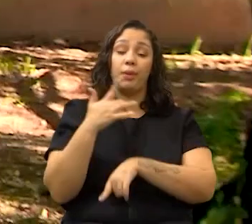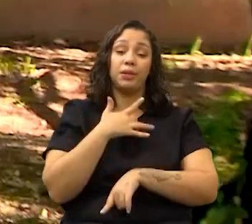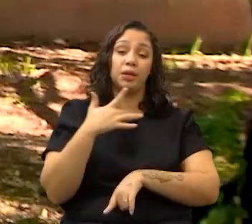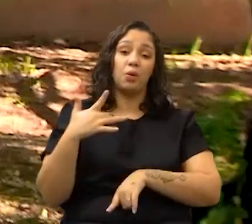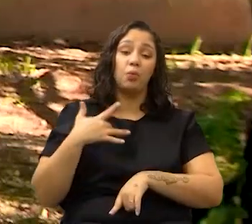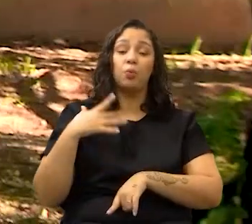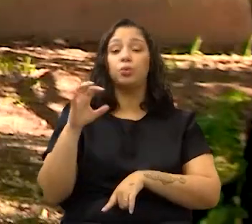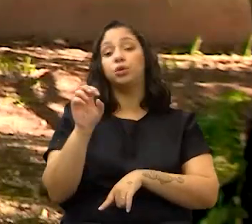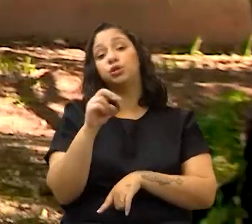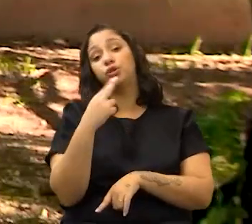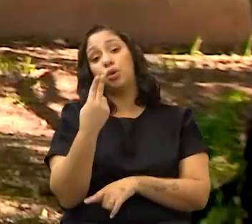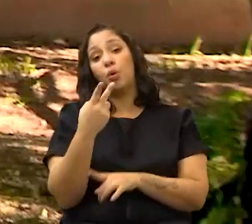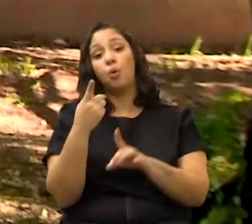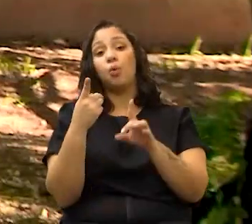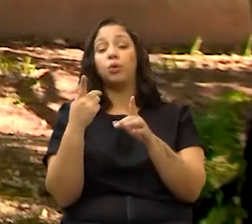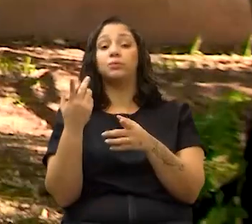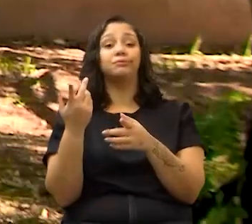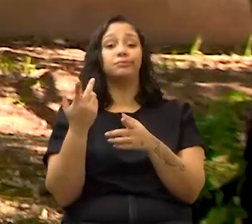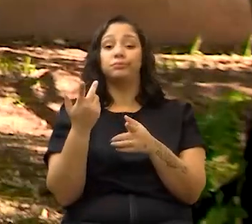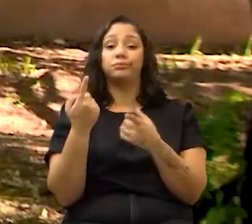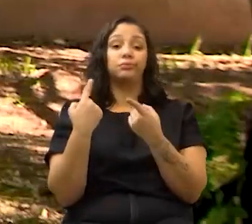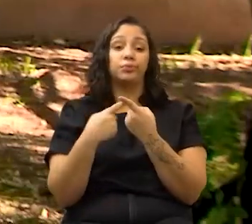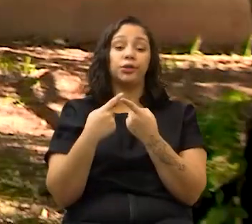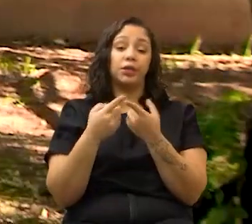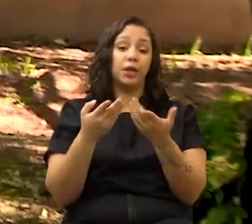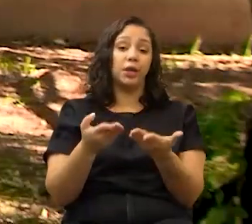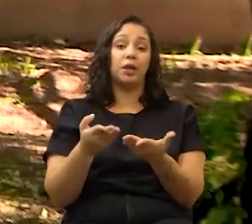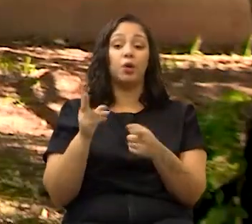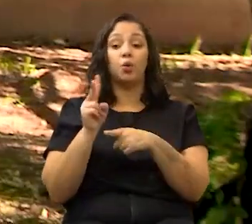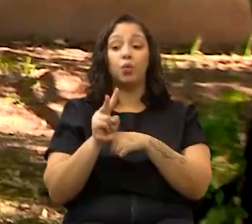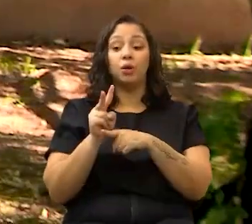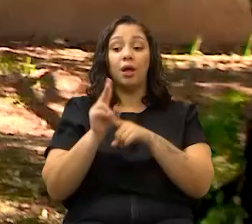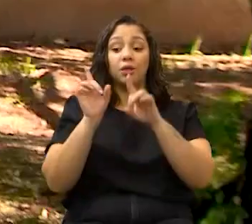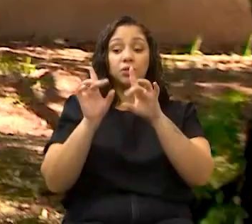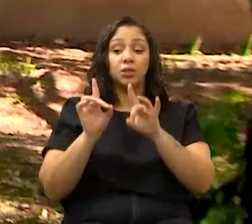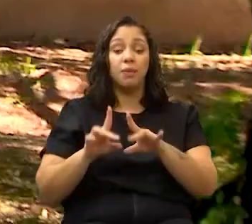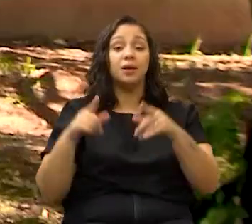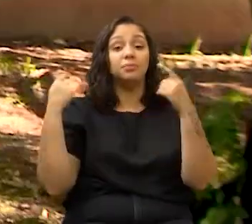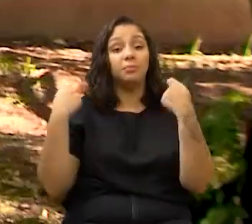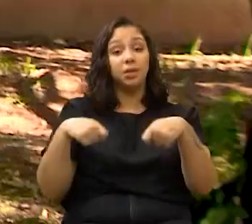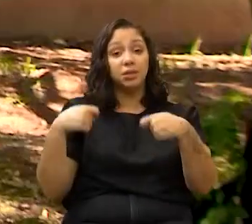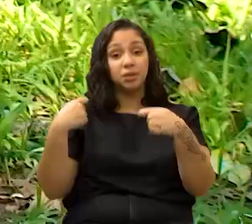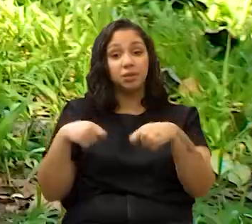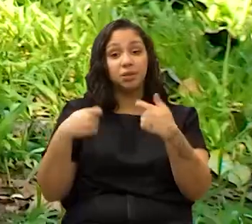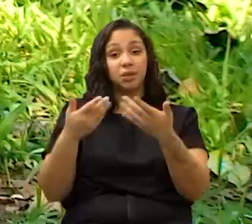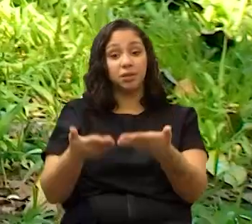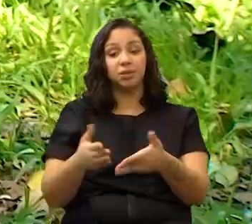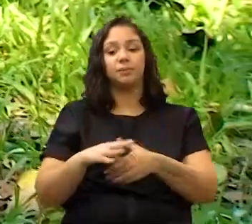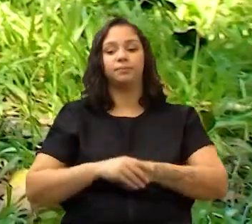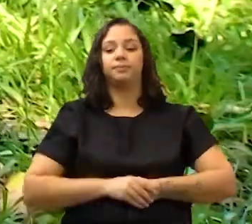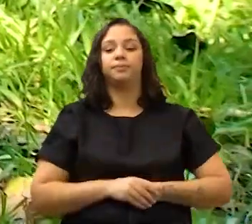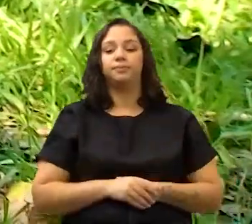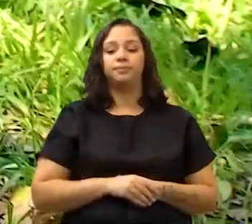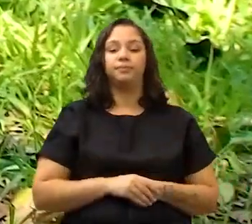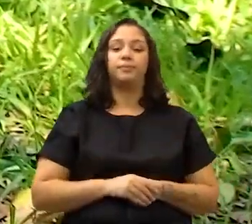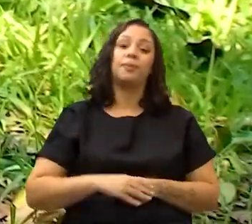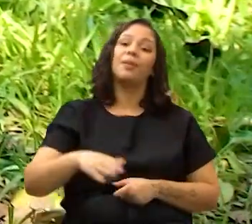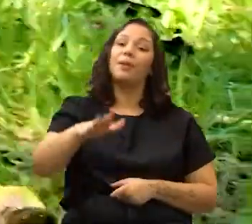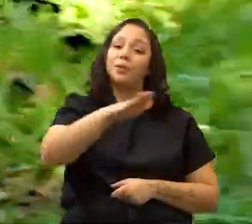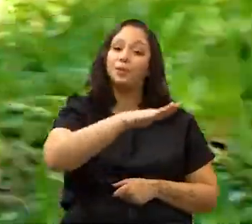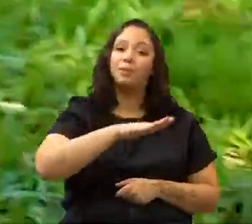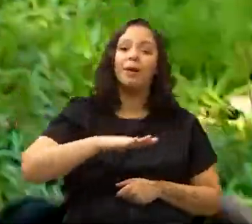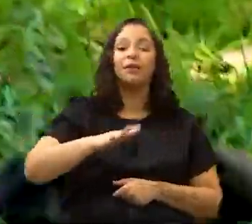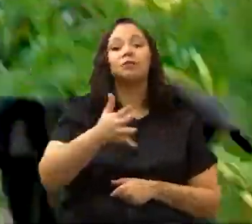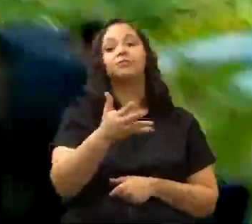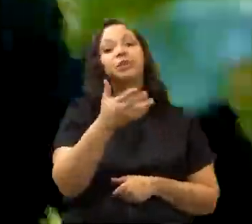ou abandono total em função de cuidados especiais que necessitam ter. O espaço acolhe,